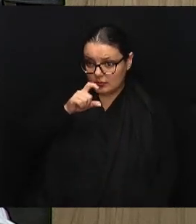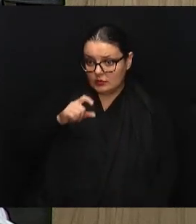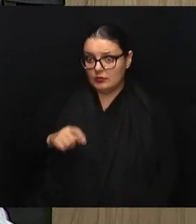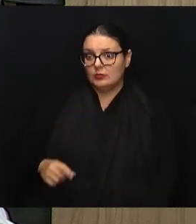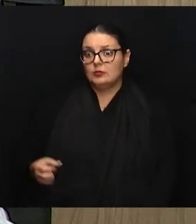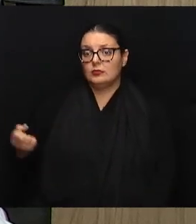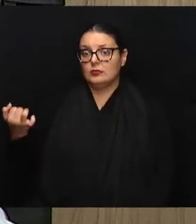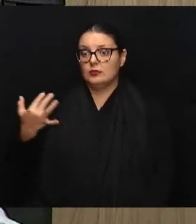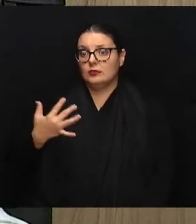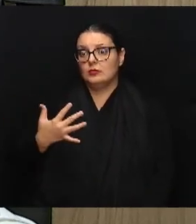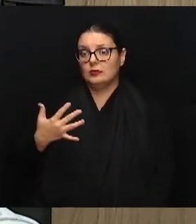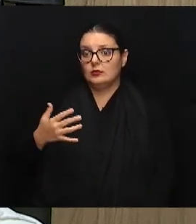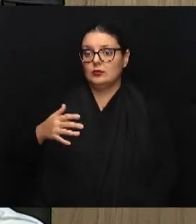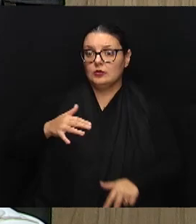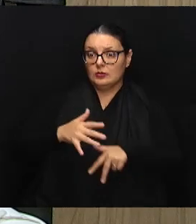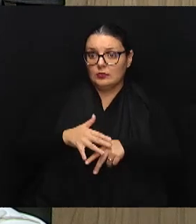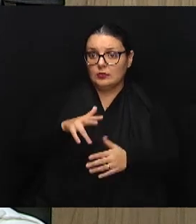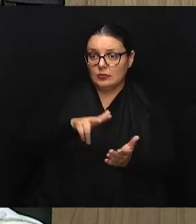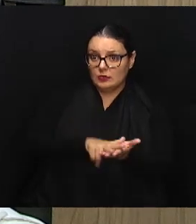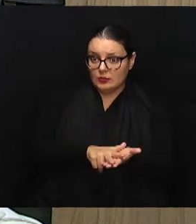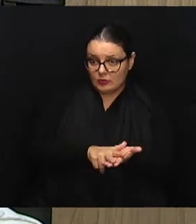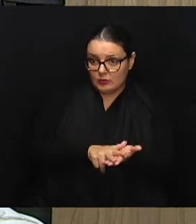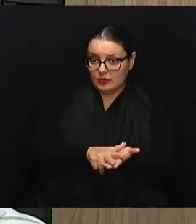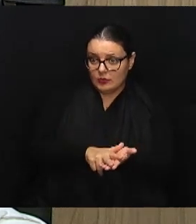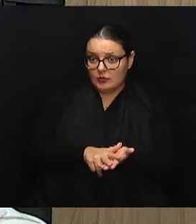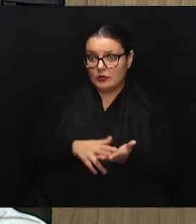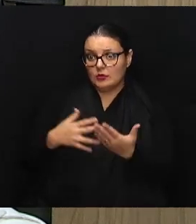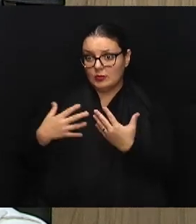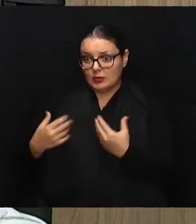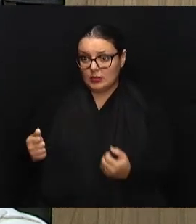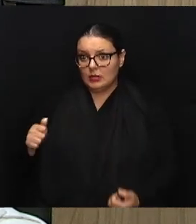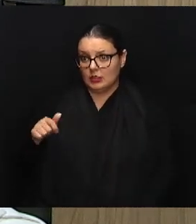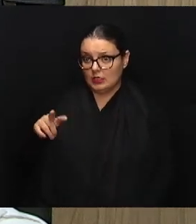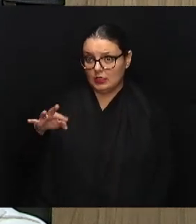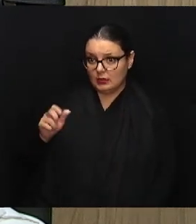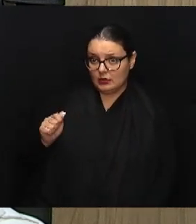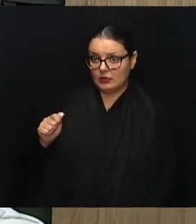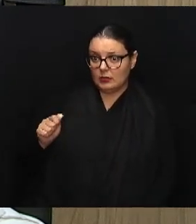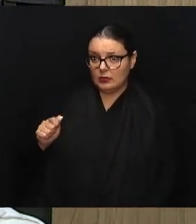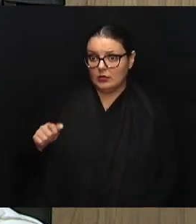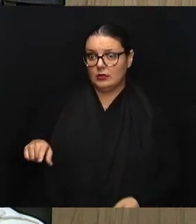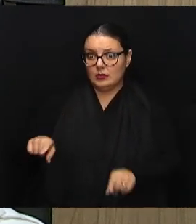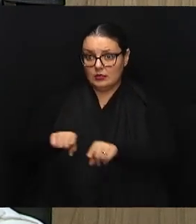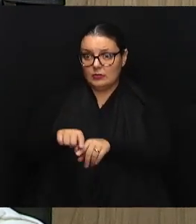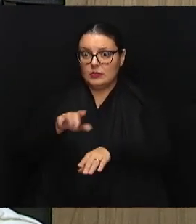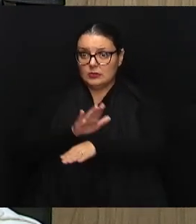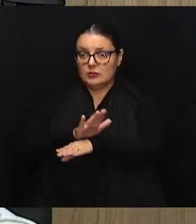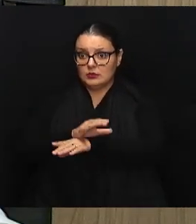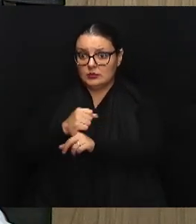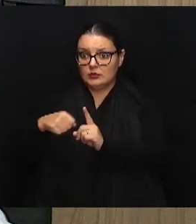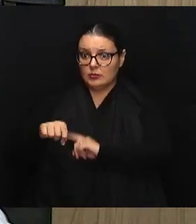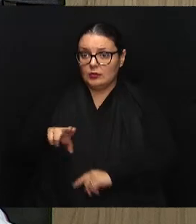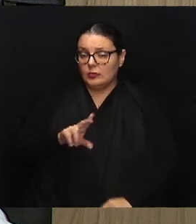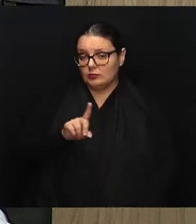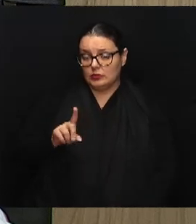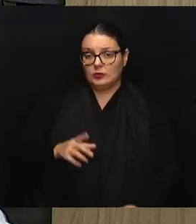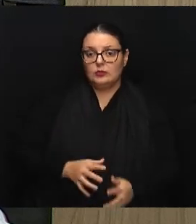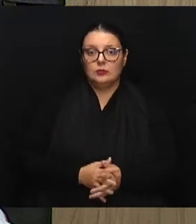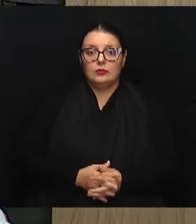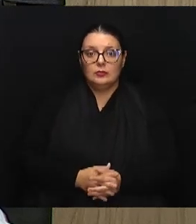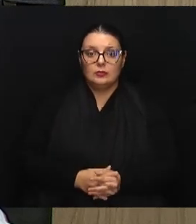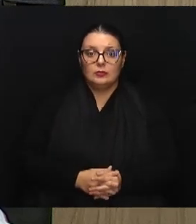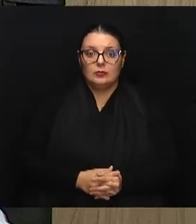durar enquanto o paciente está internado. Quando ele recebe alta também da assistência social ou não?